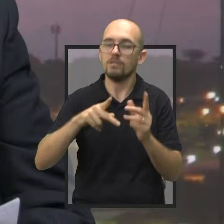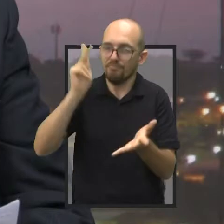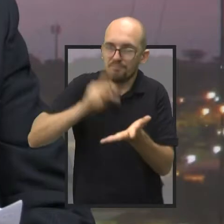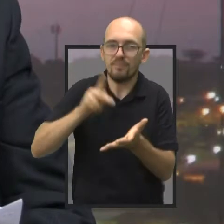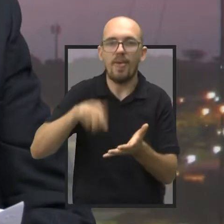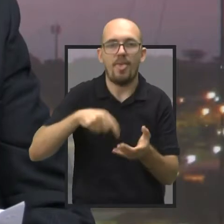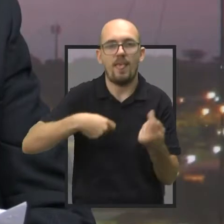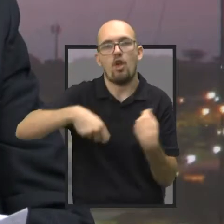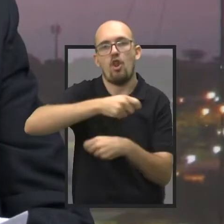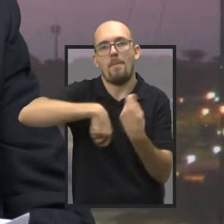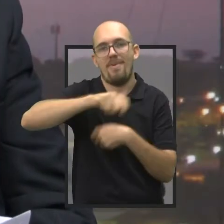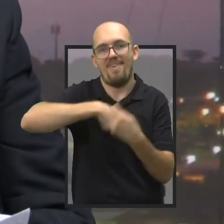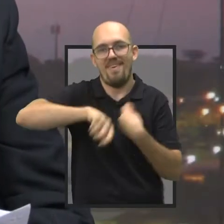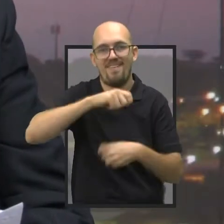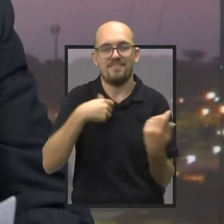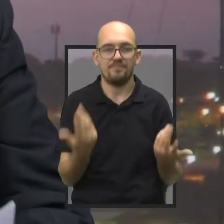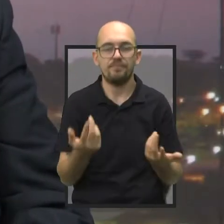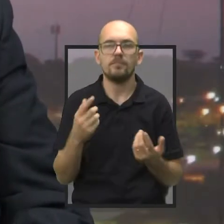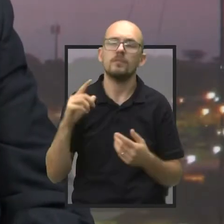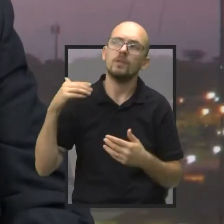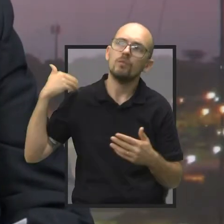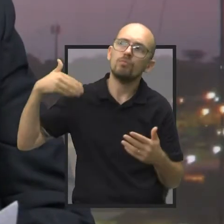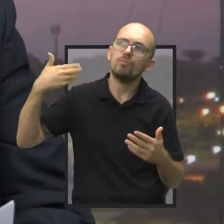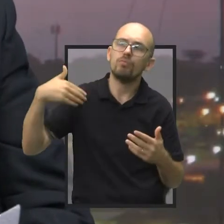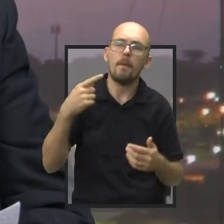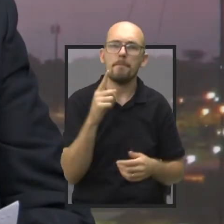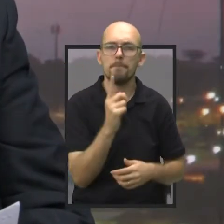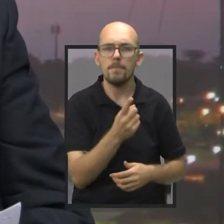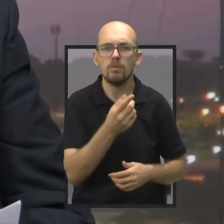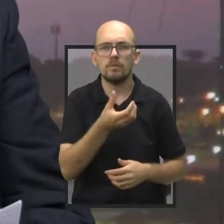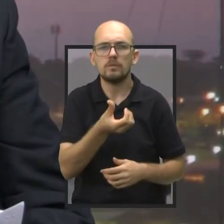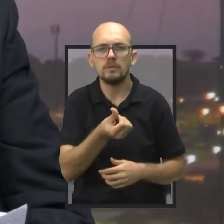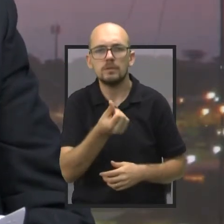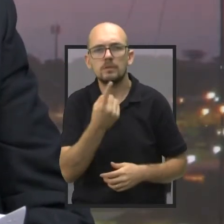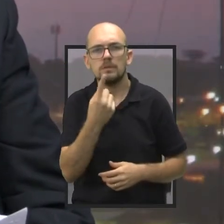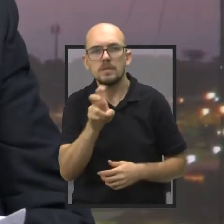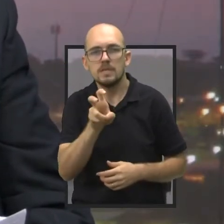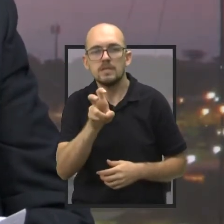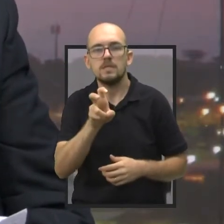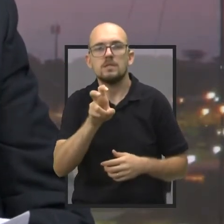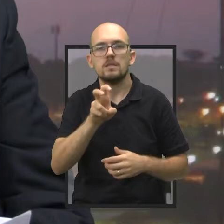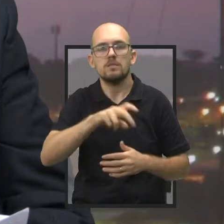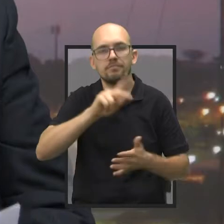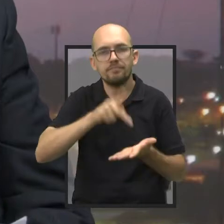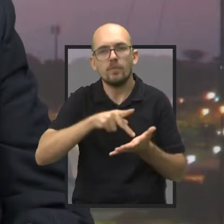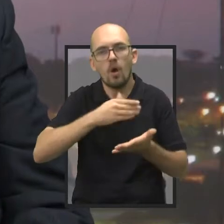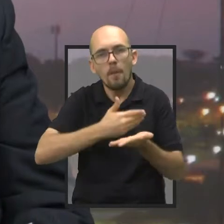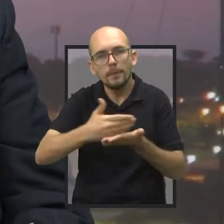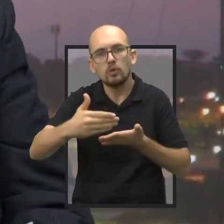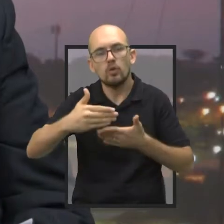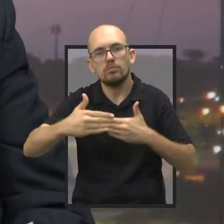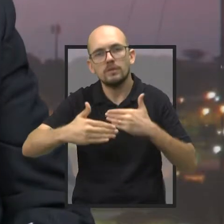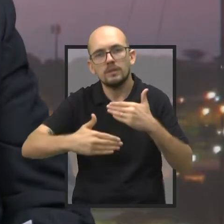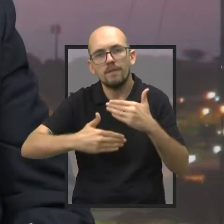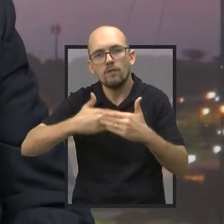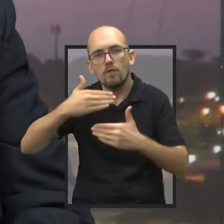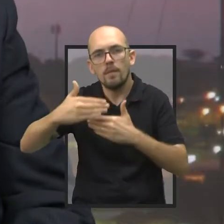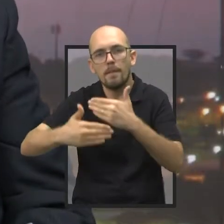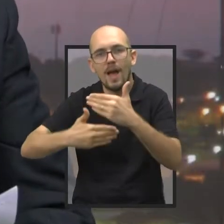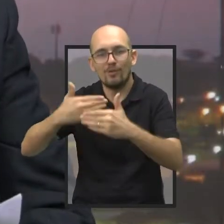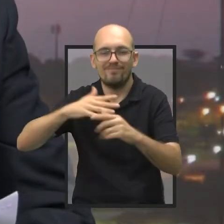E, posteriormente, após 1615, com o desenvolvimento